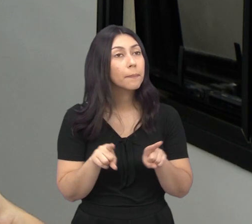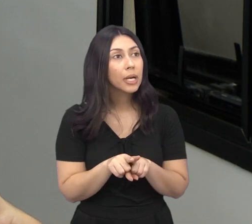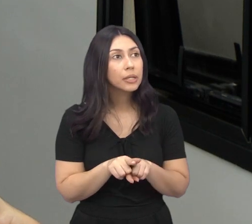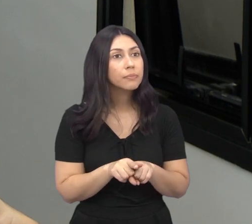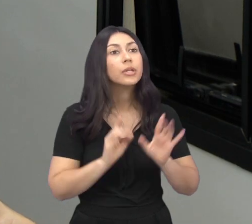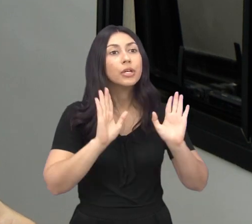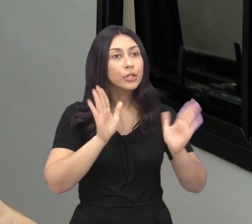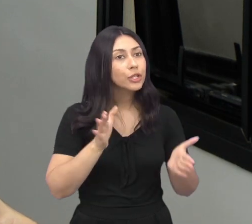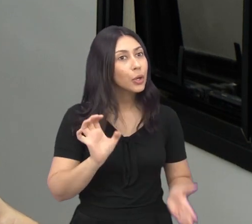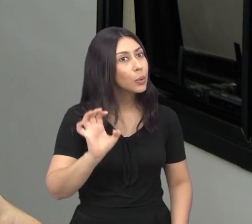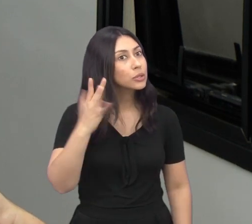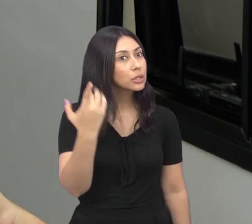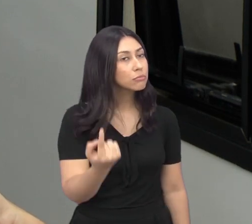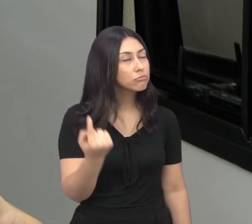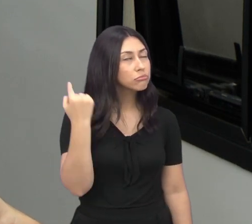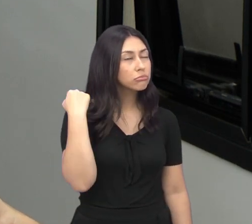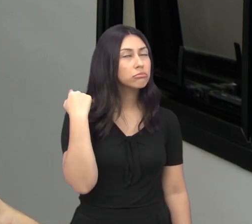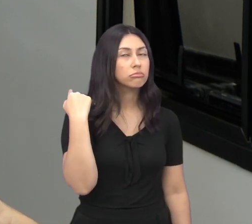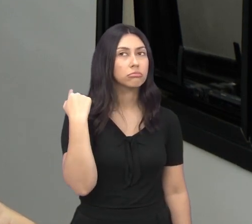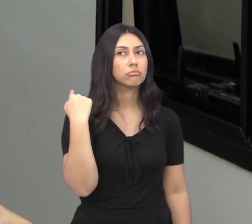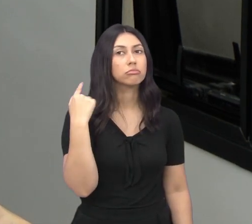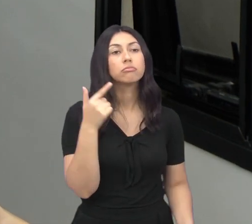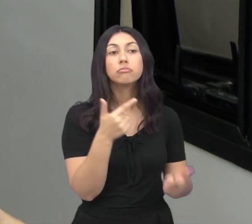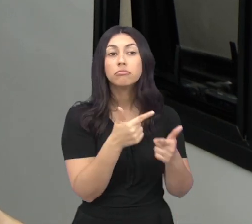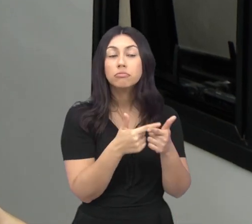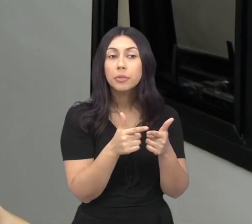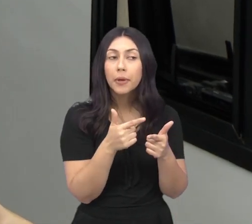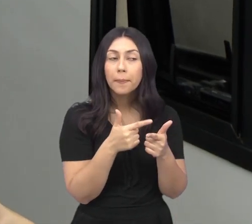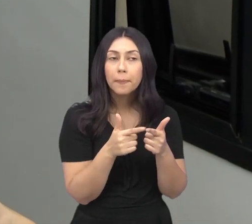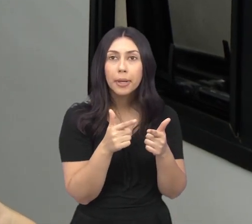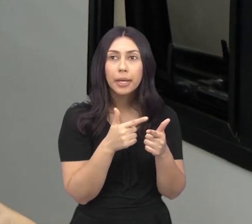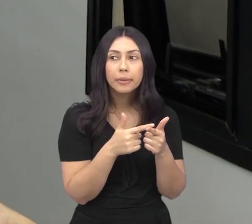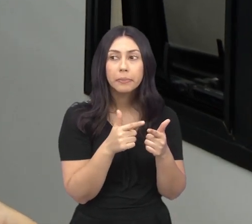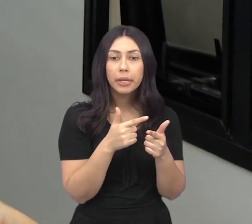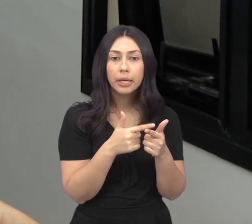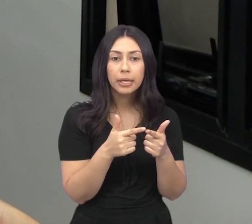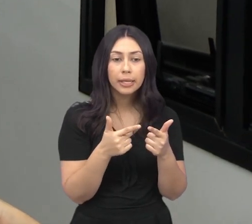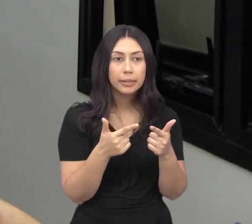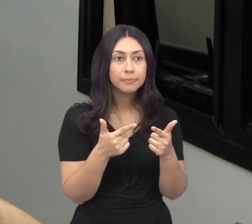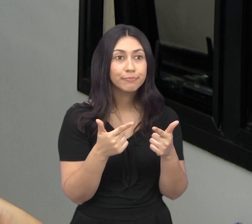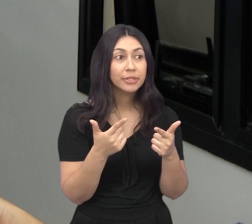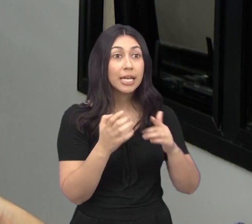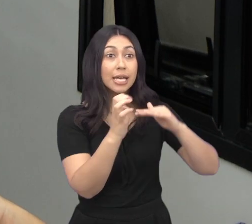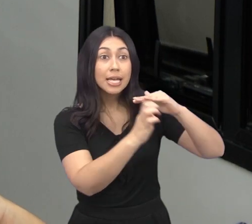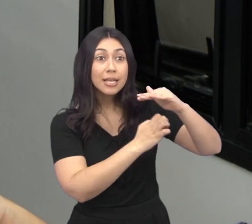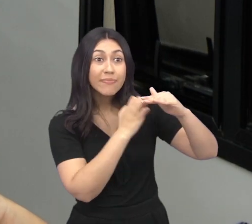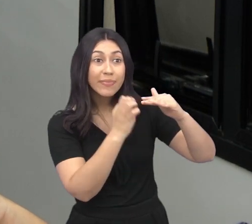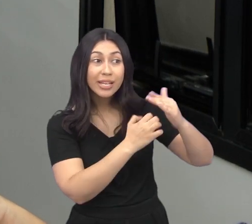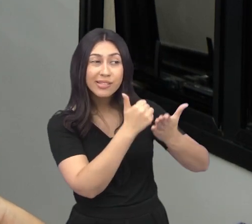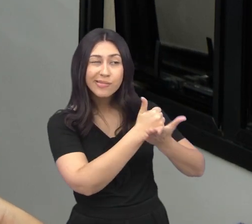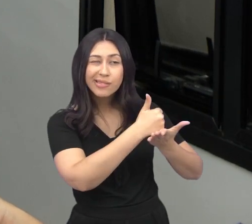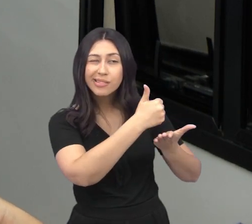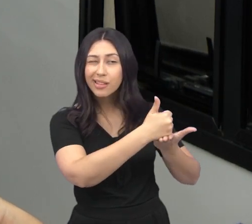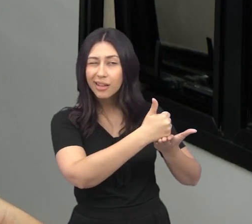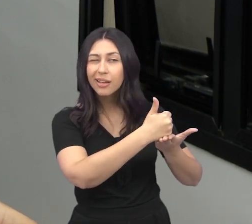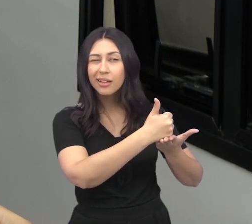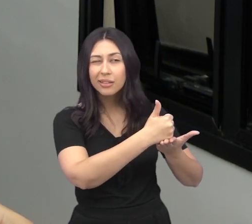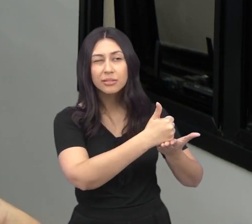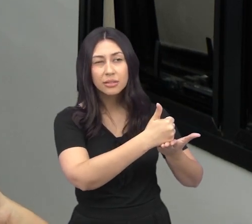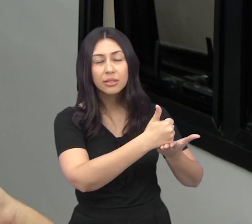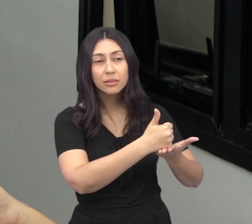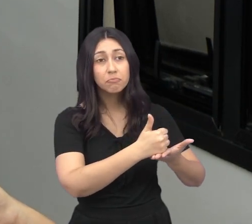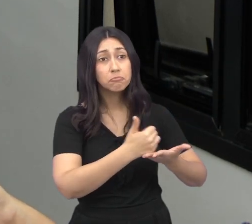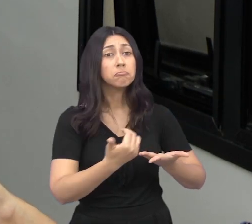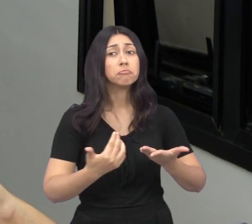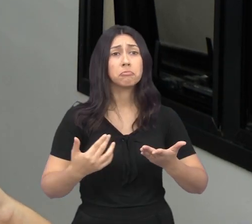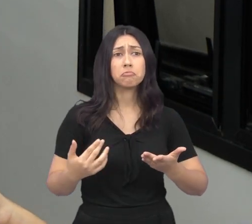até mesmo, como já aconteceu no passado, situações de empresas